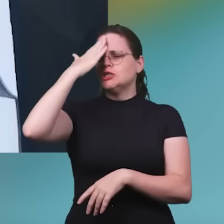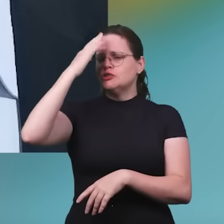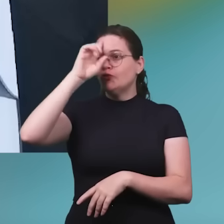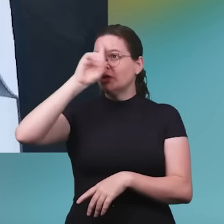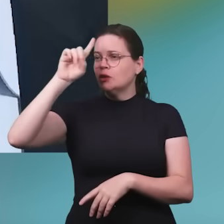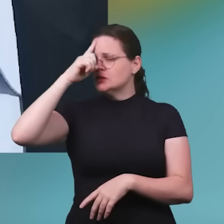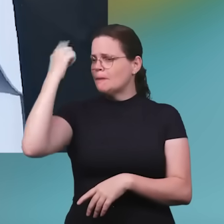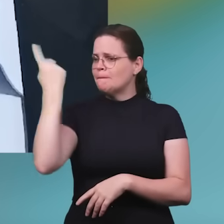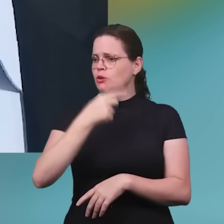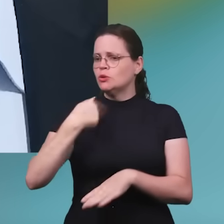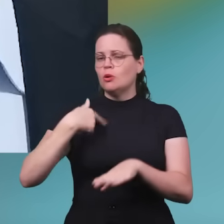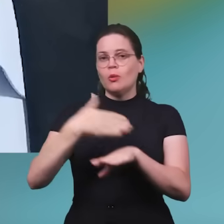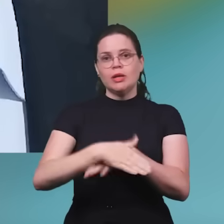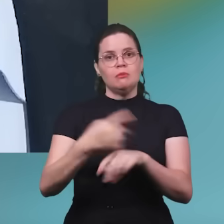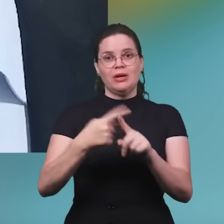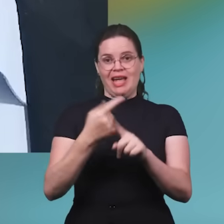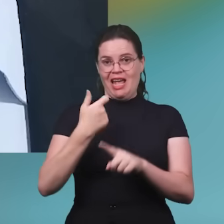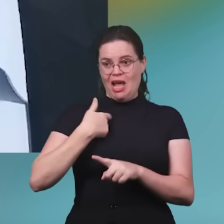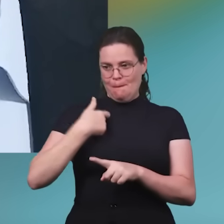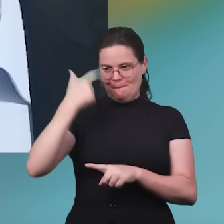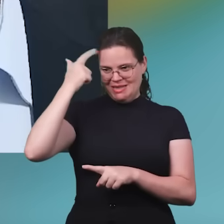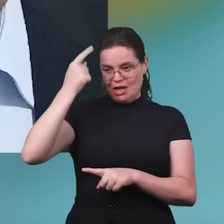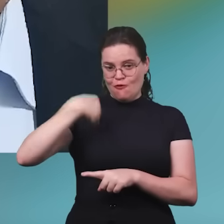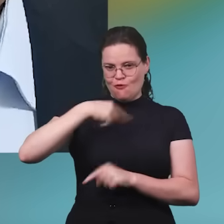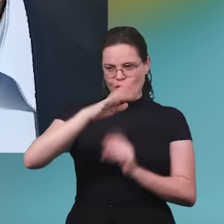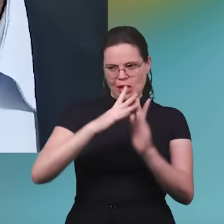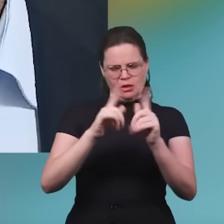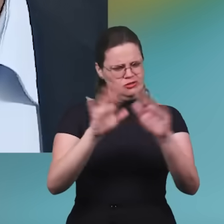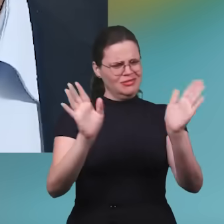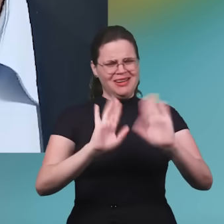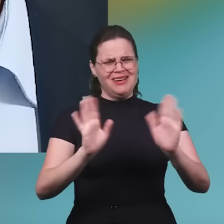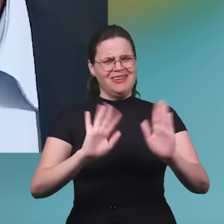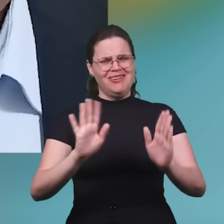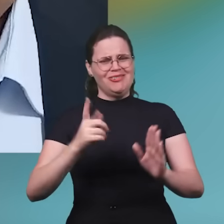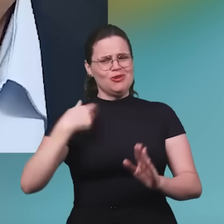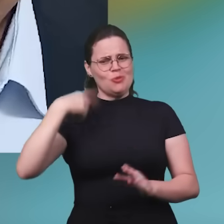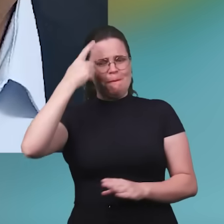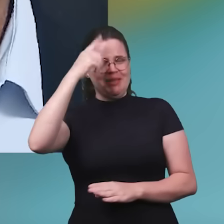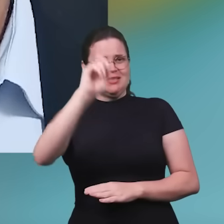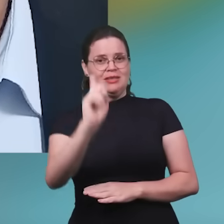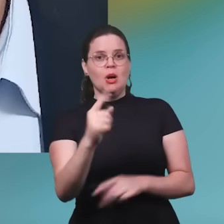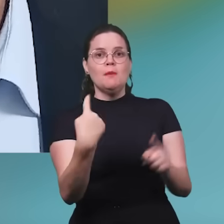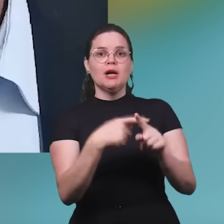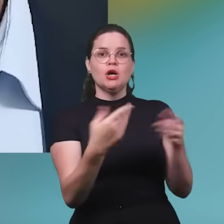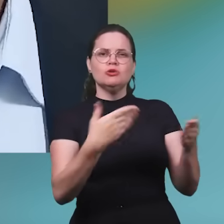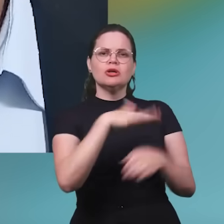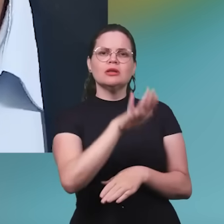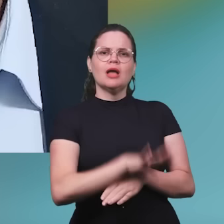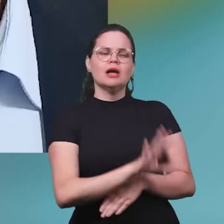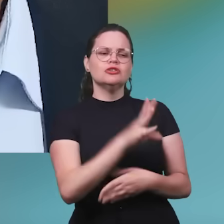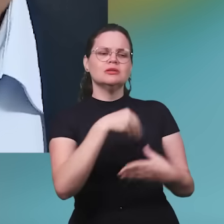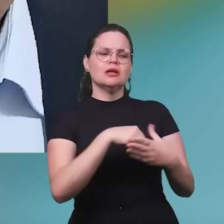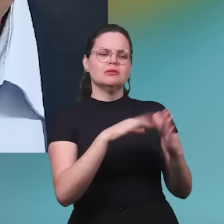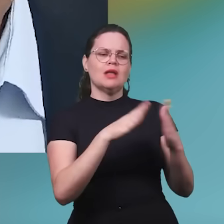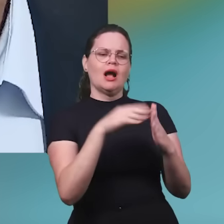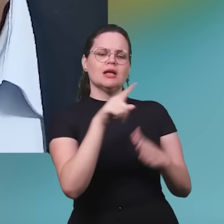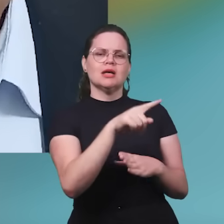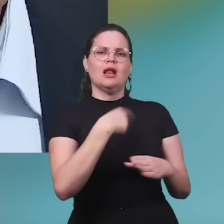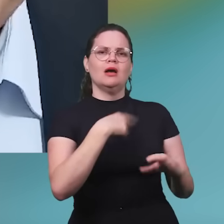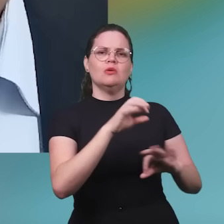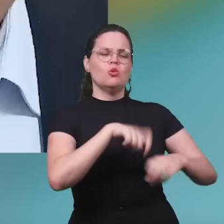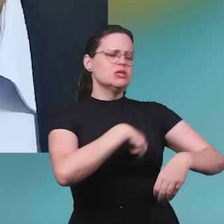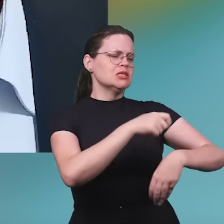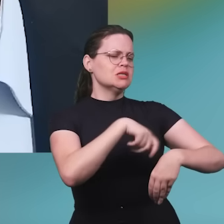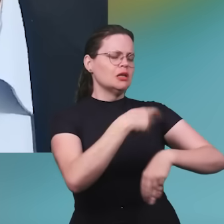aqui. Eu estava na minha casa, hoje à tarde, mexendo alguma coisa na cozinha, e eu ouvi